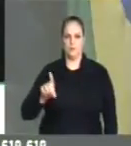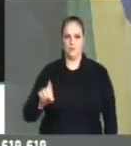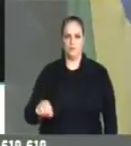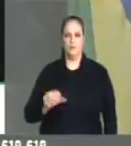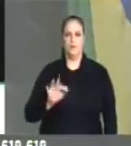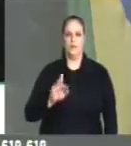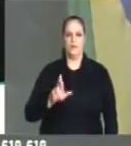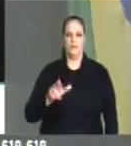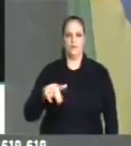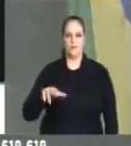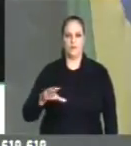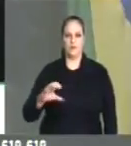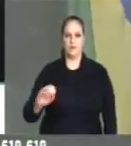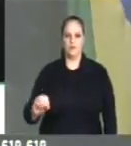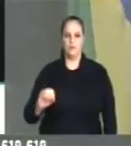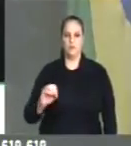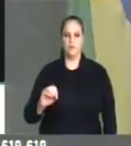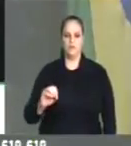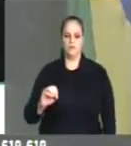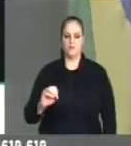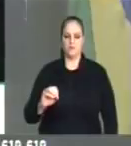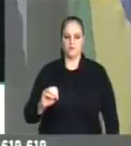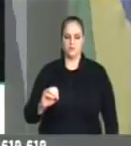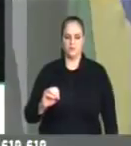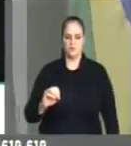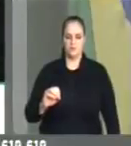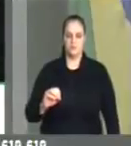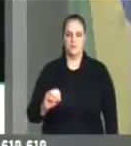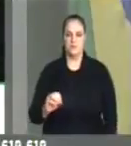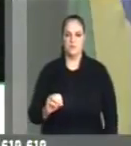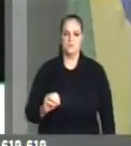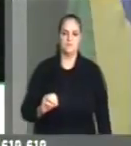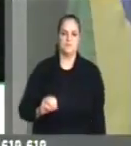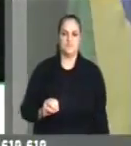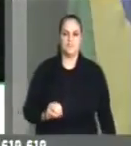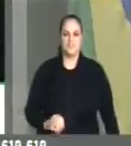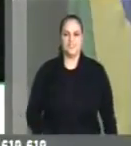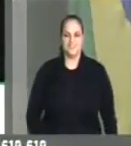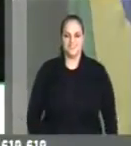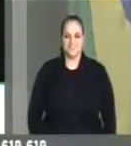Franco Montoro e tantos outros.